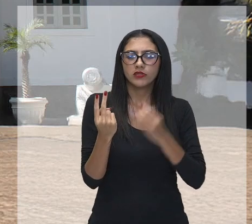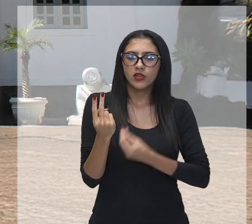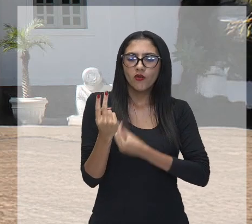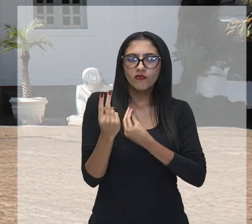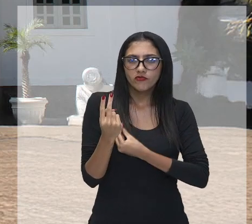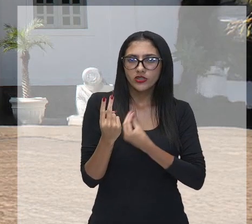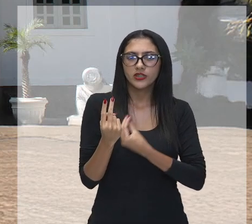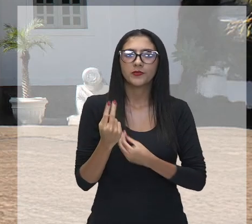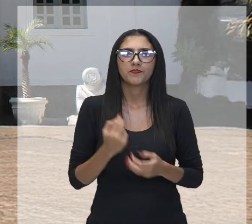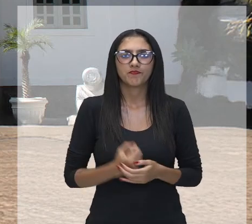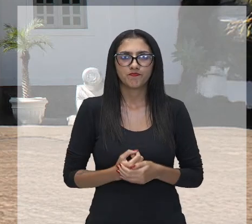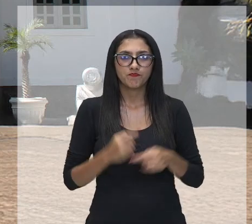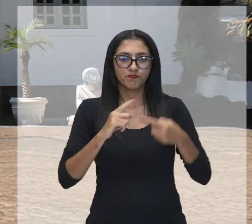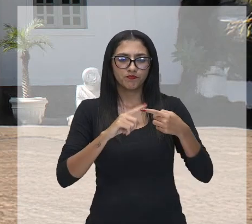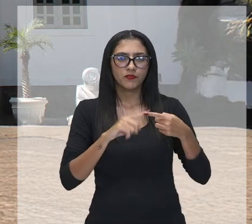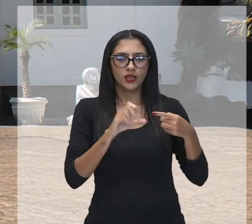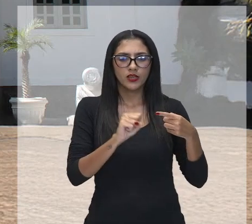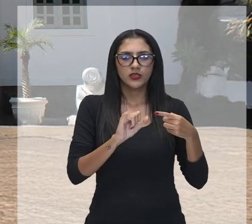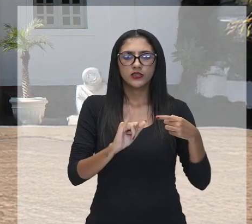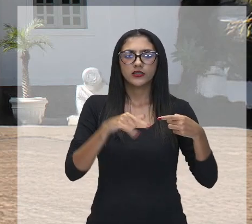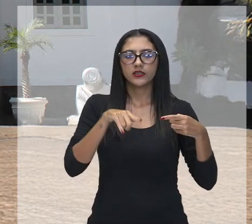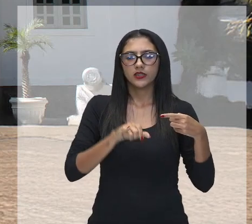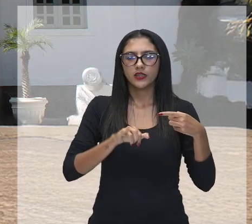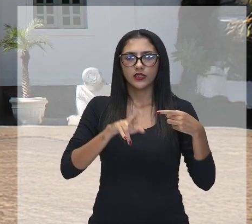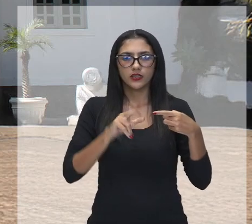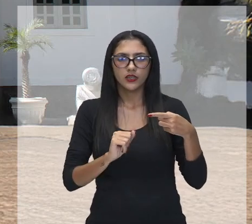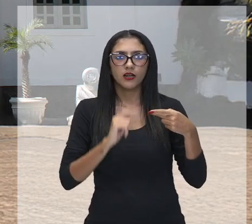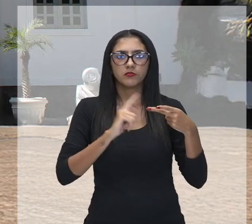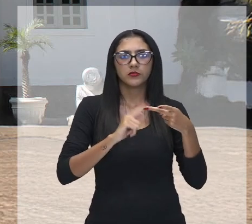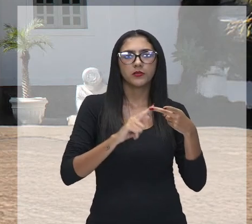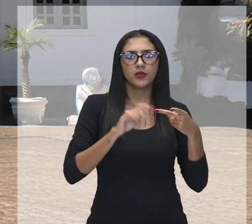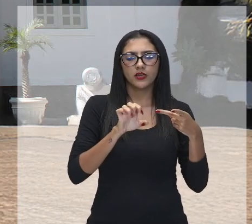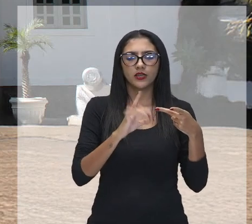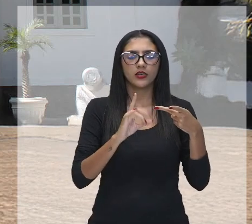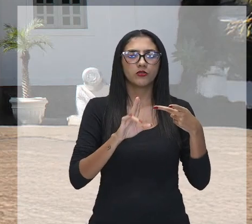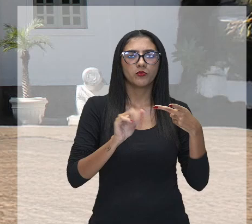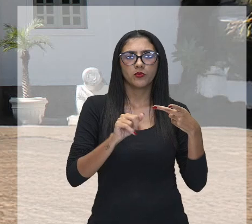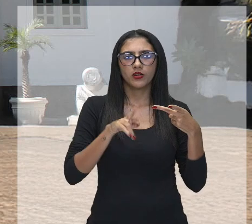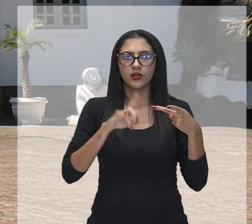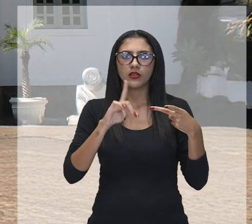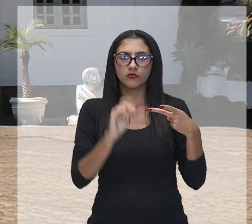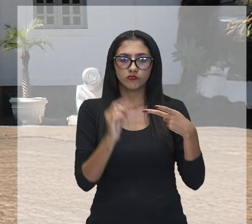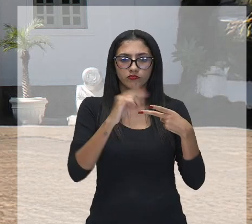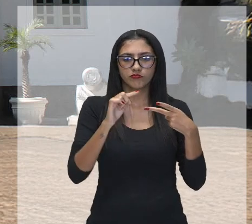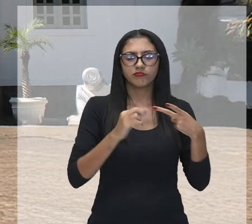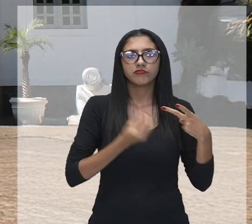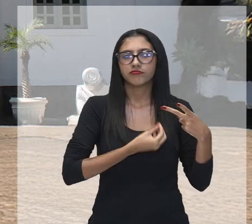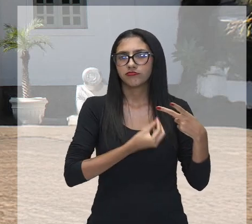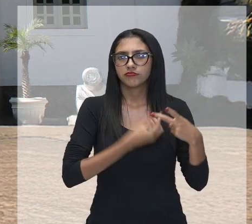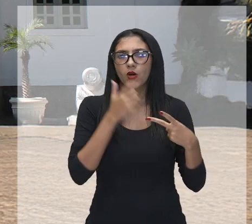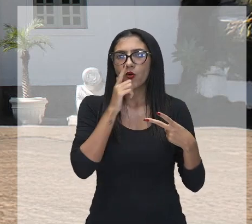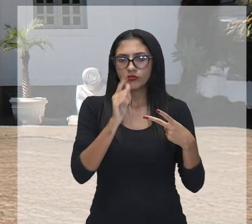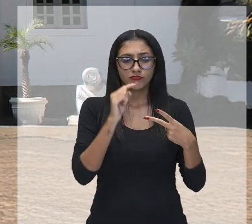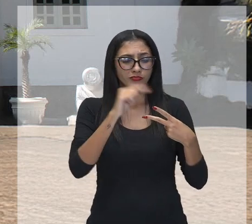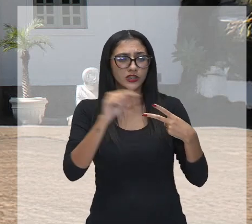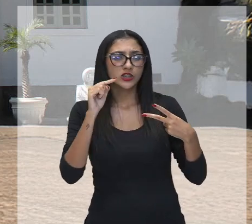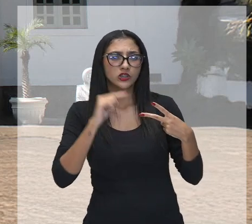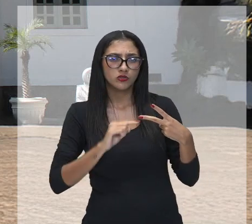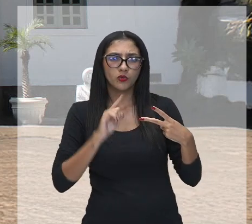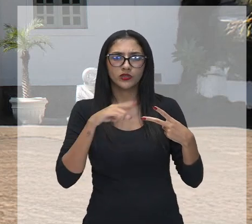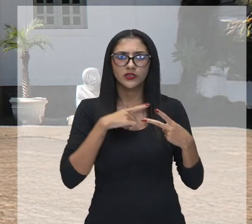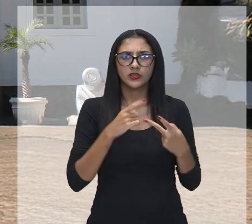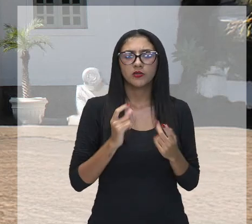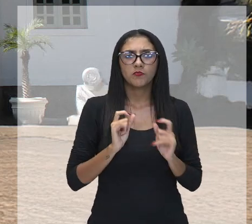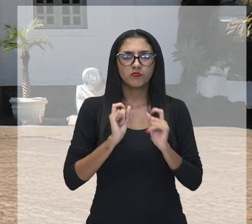sobreviveram, que foi quem? Siqueira Campos e Eduardo Gomes, foram os dois sobreviventes. E esses dois sobreviventes eles vão ser